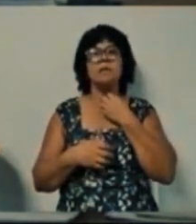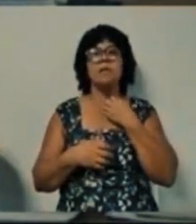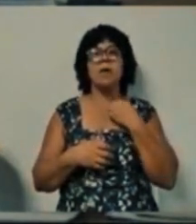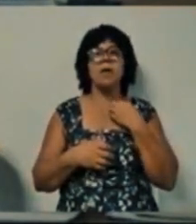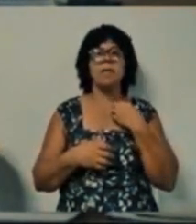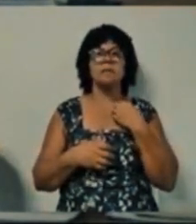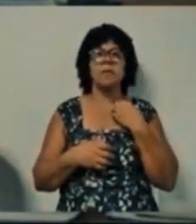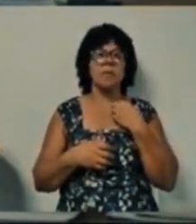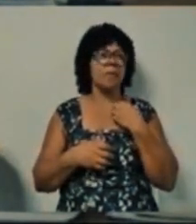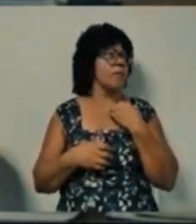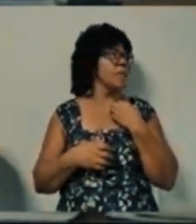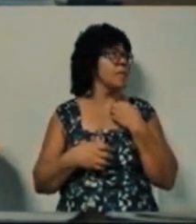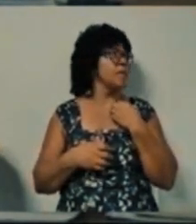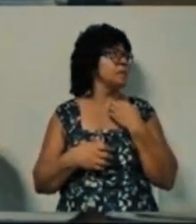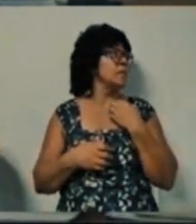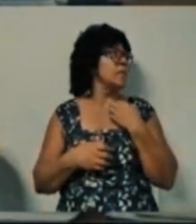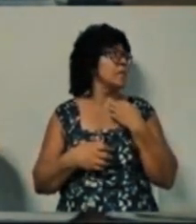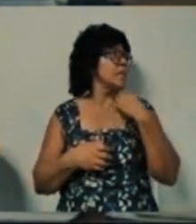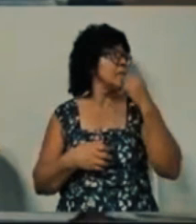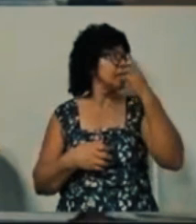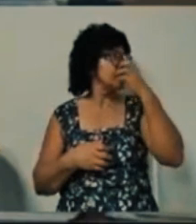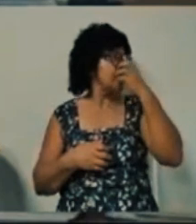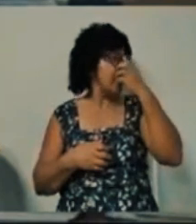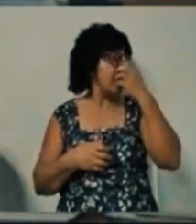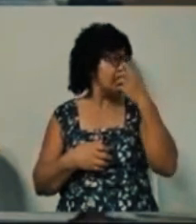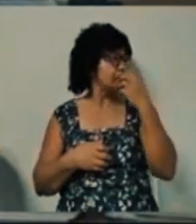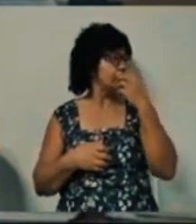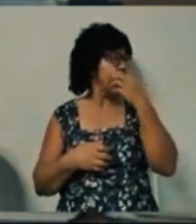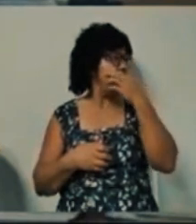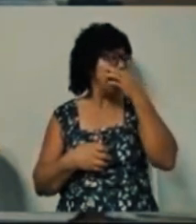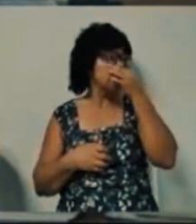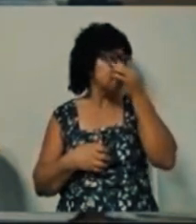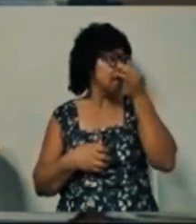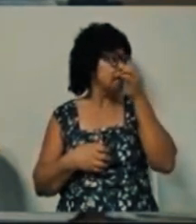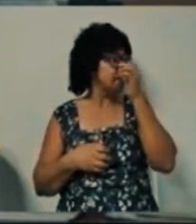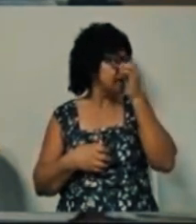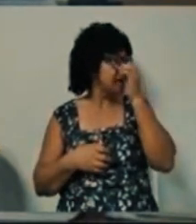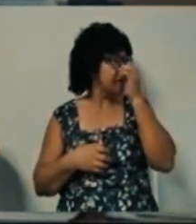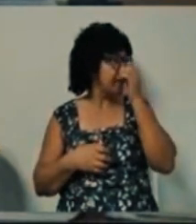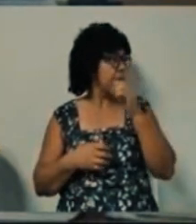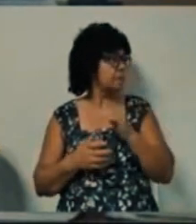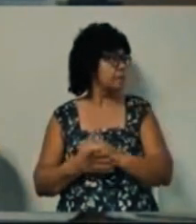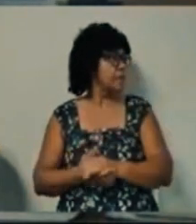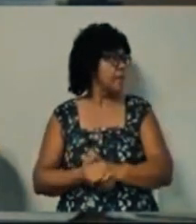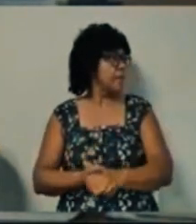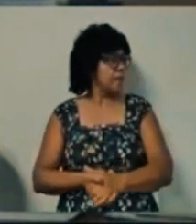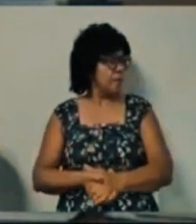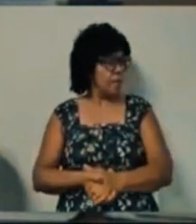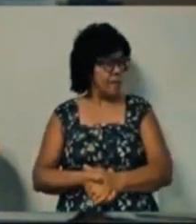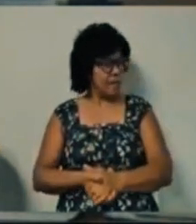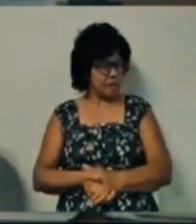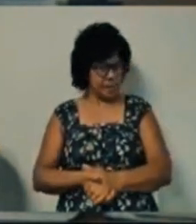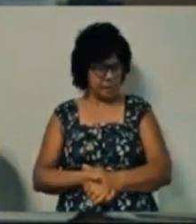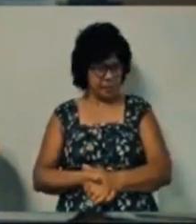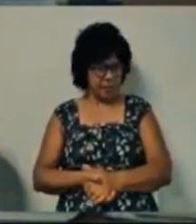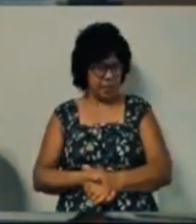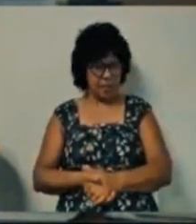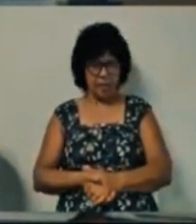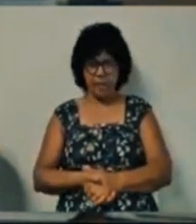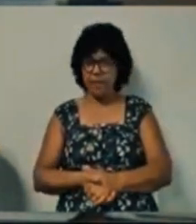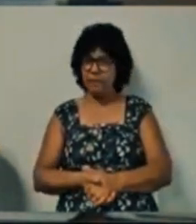Atos dos Apóstolos, capítulo 19, verso 1. Quantos acharam, digam amém.